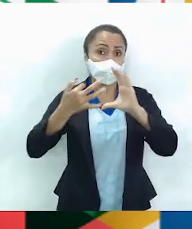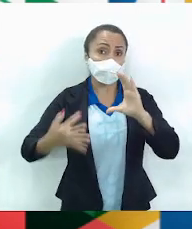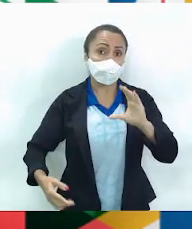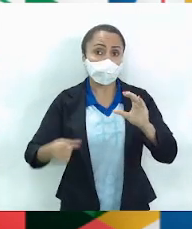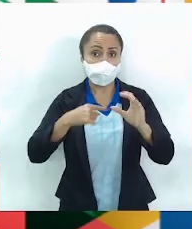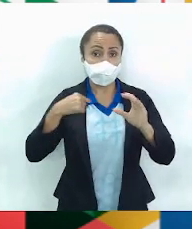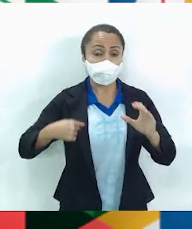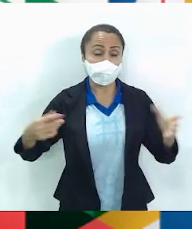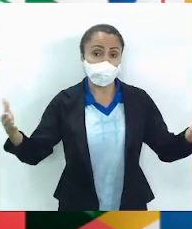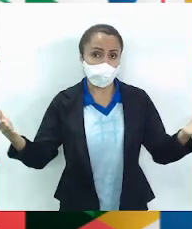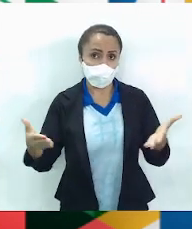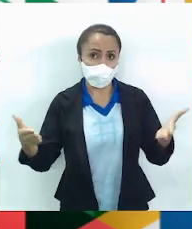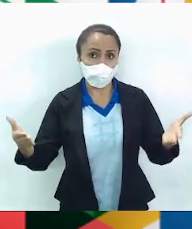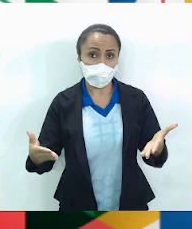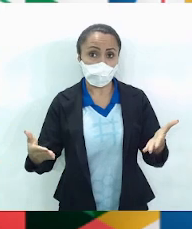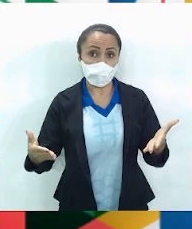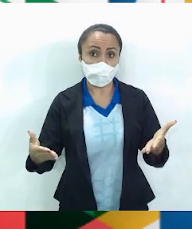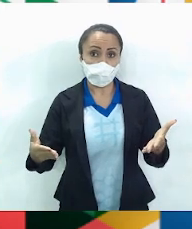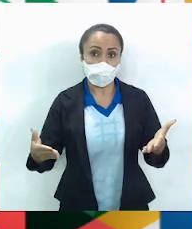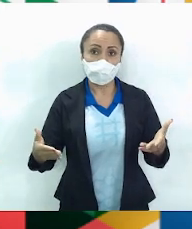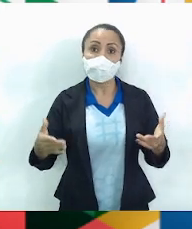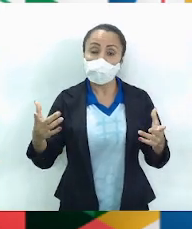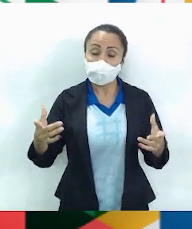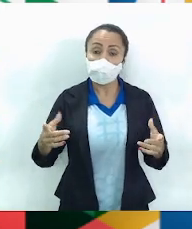China atual, exceto